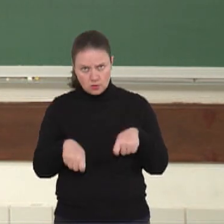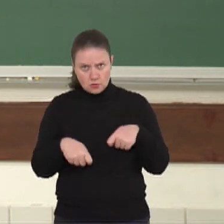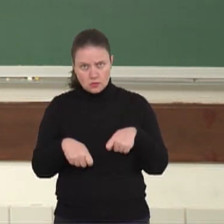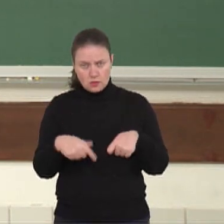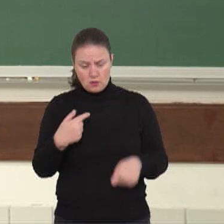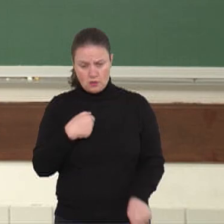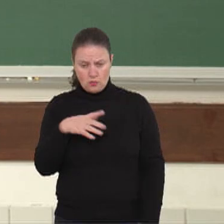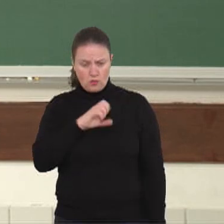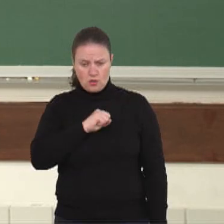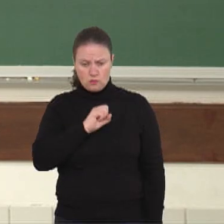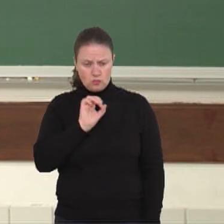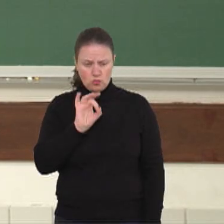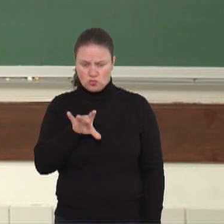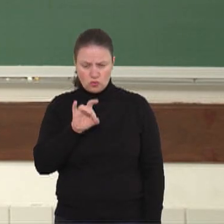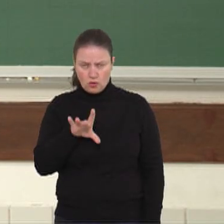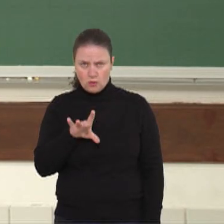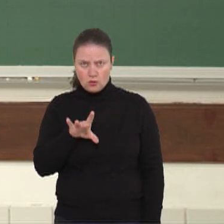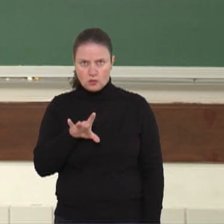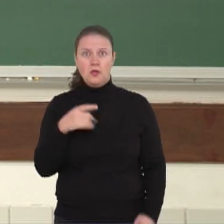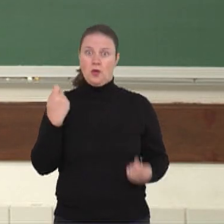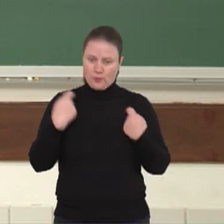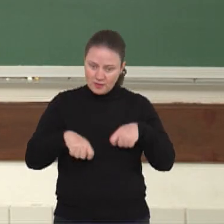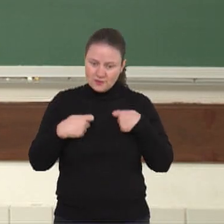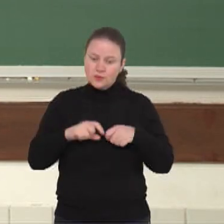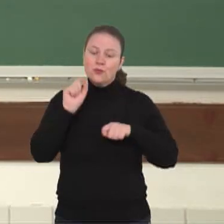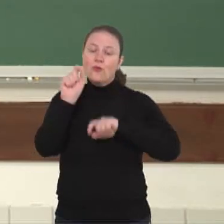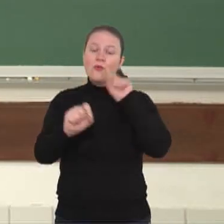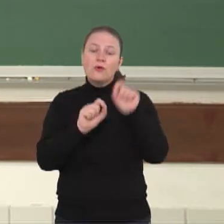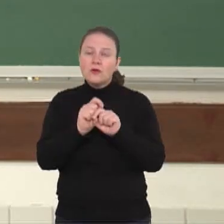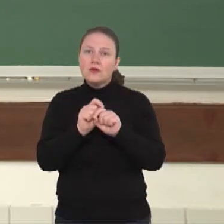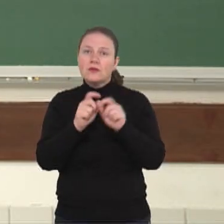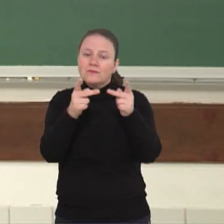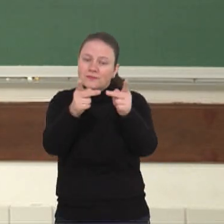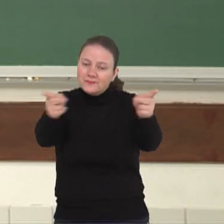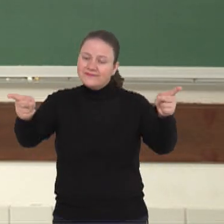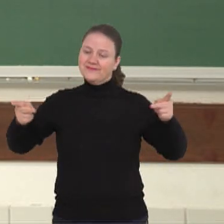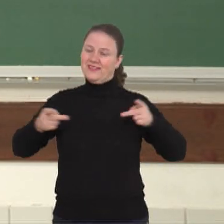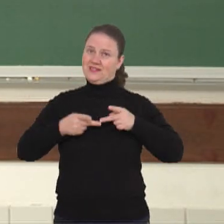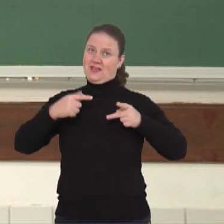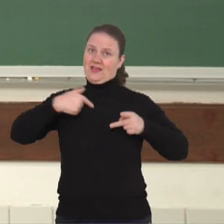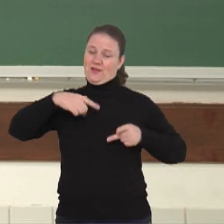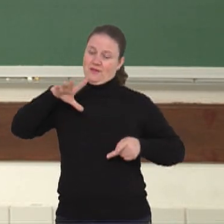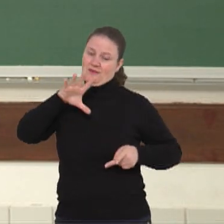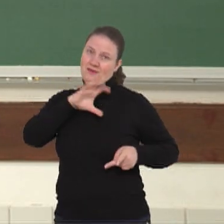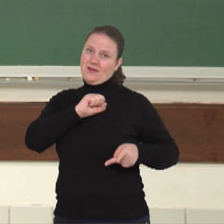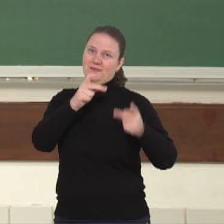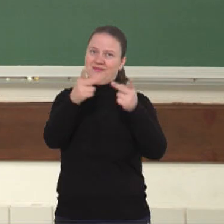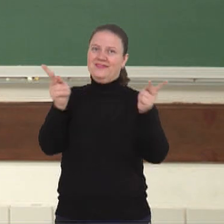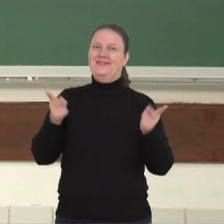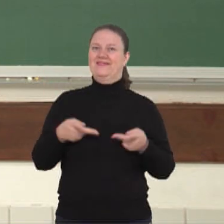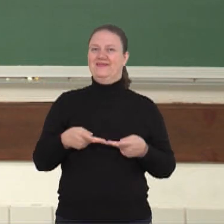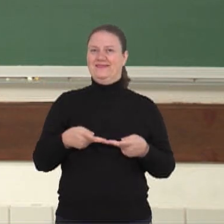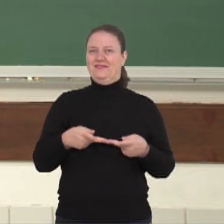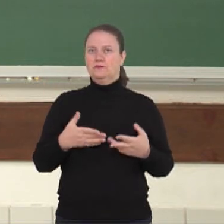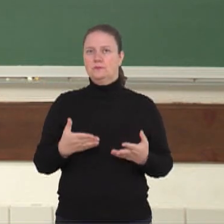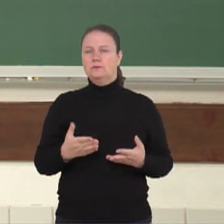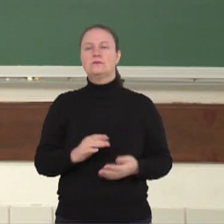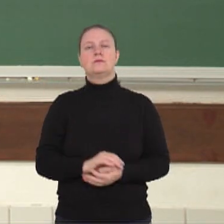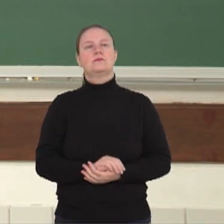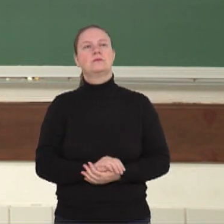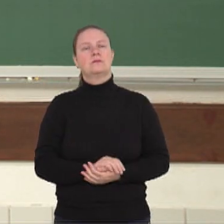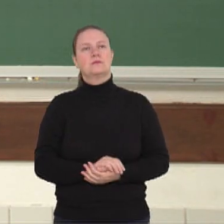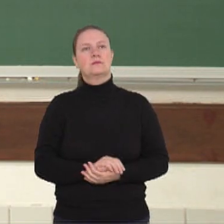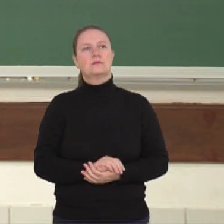amo. Amo o quê? Pizza. Então, não tem nenhuma preposição ali, né? Então, ele transita com um objeto